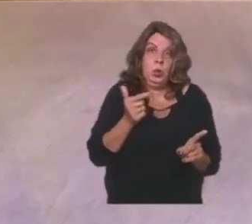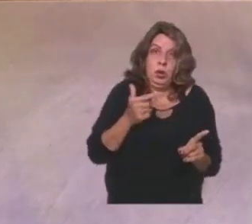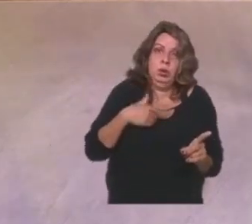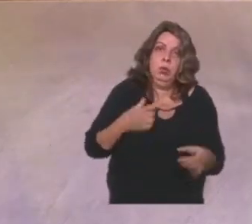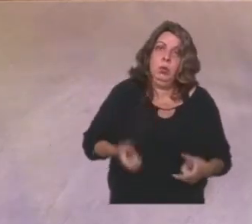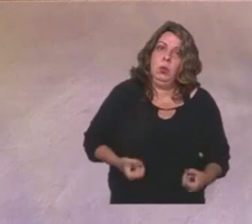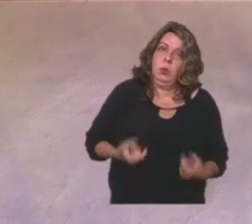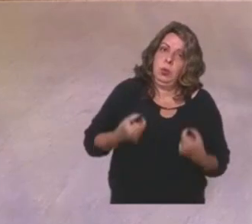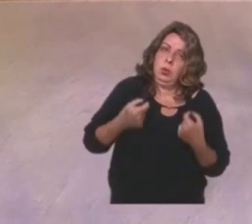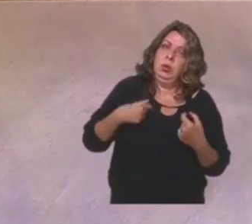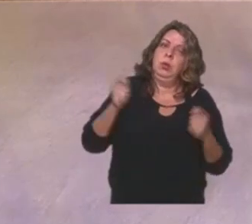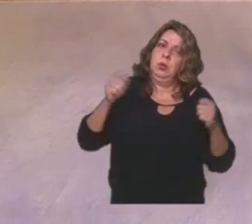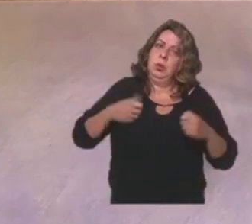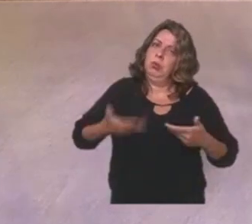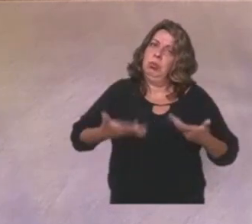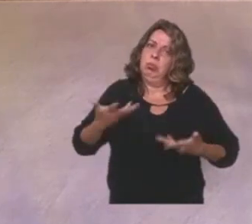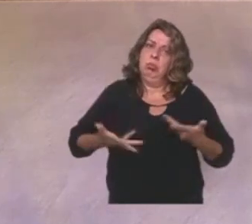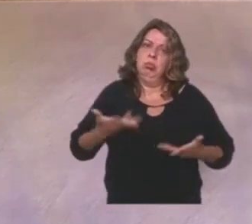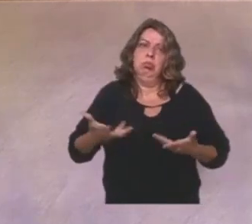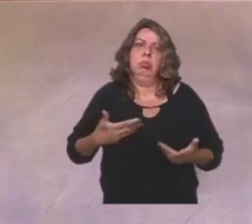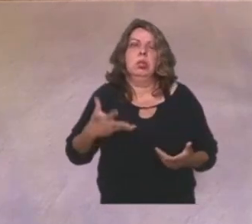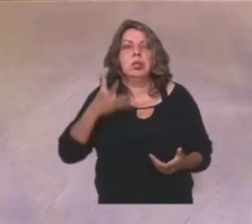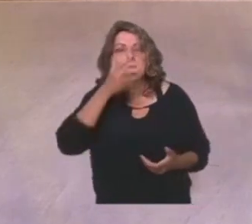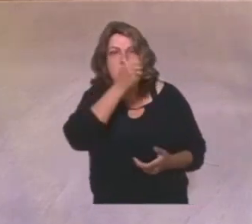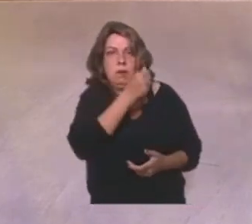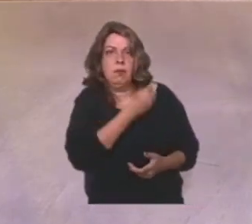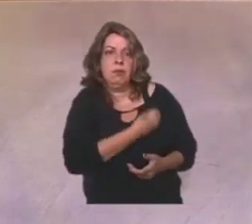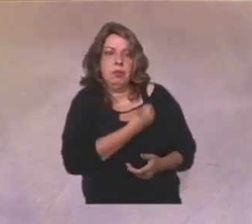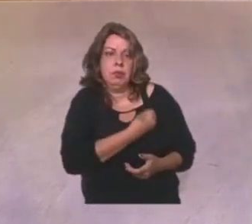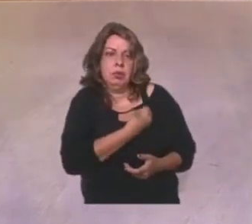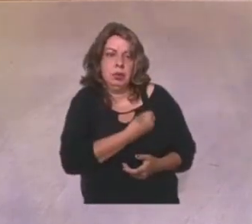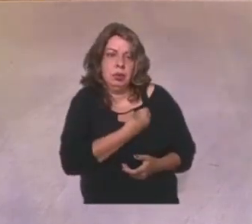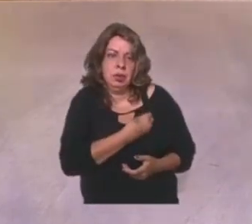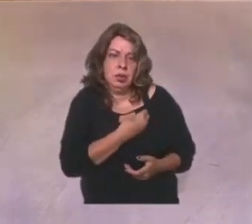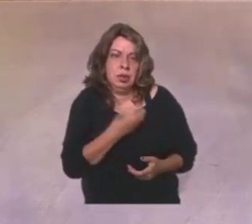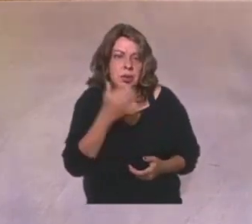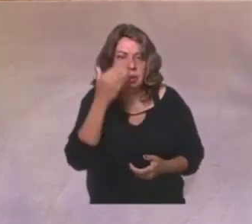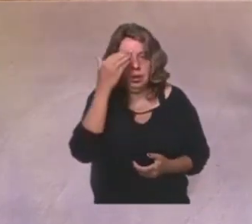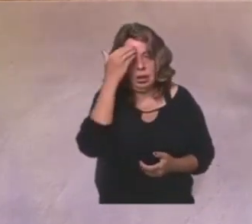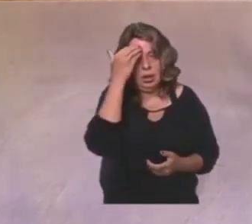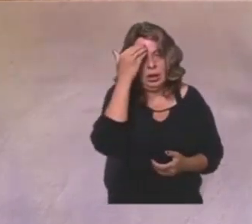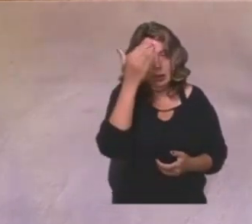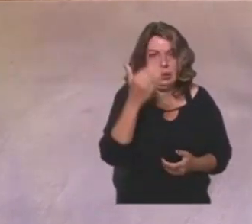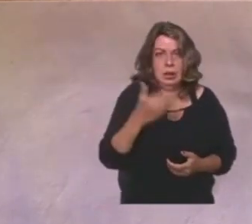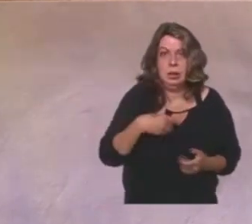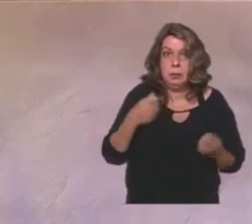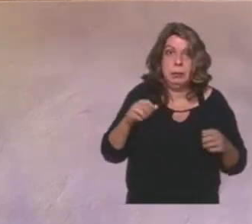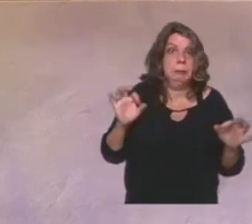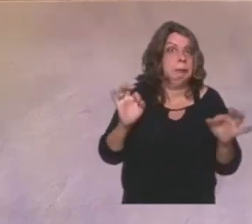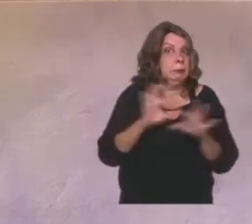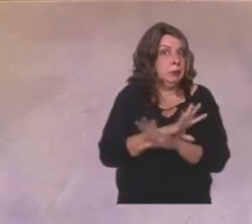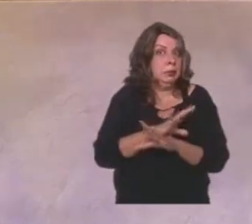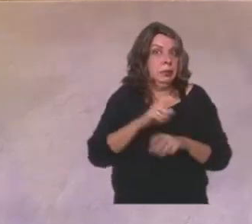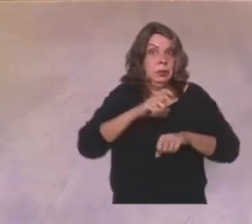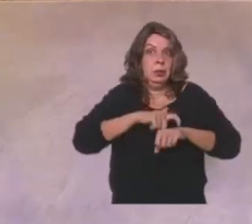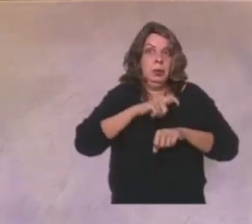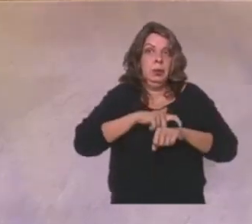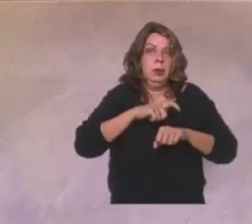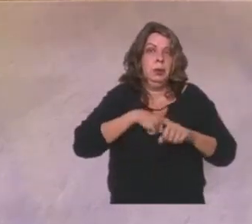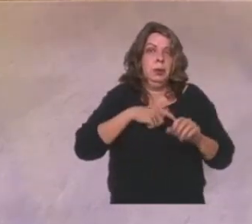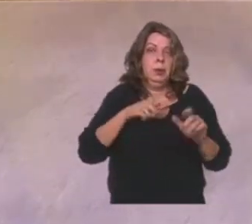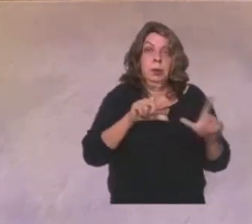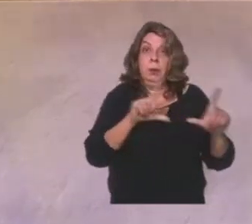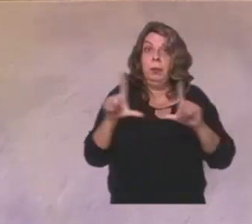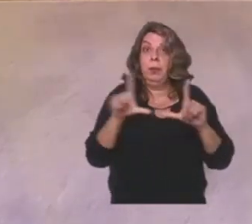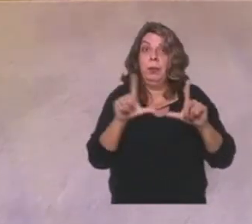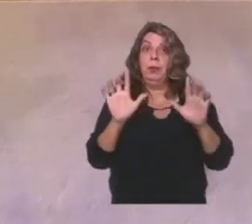certeza, o diagnóstico precoce salva muitas vidas. Ó, Ula, a gente agradece, vamos precisar encerrar aqui o programa, já estamos